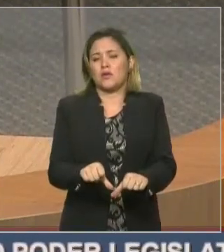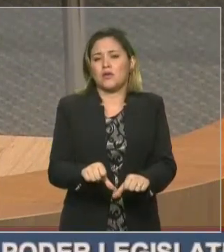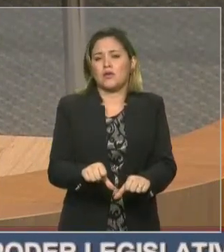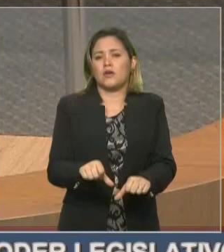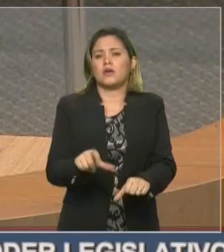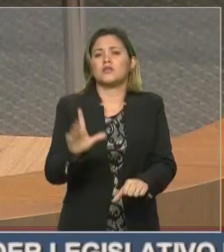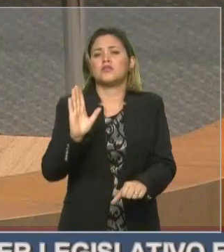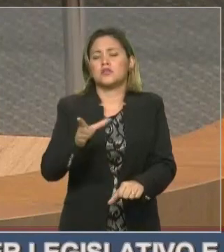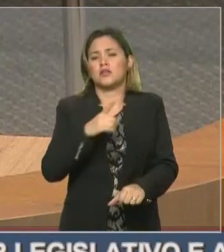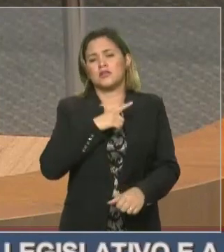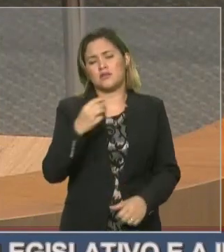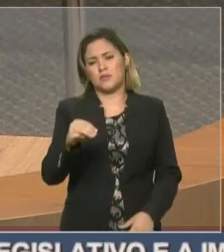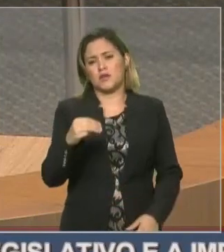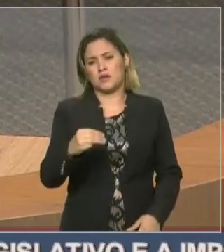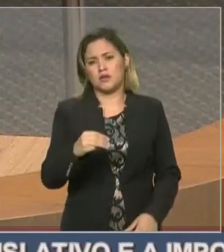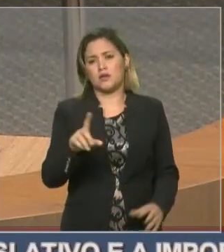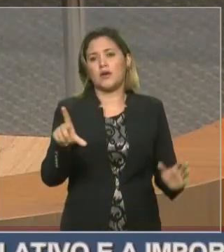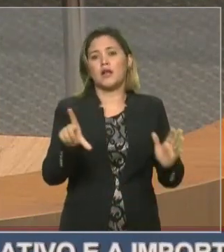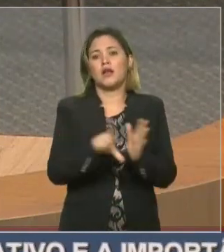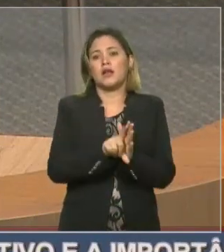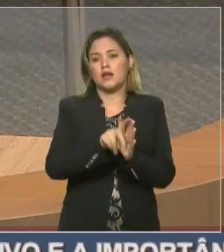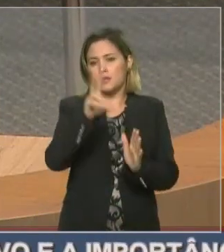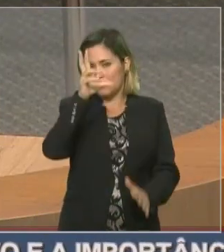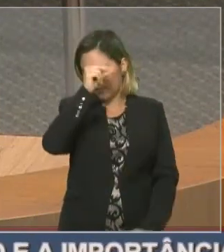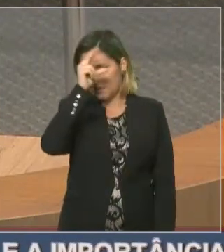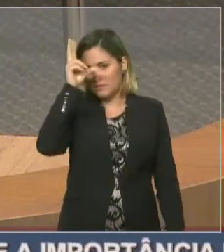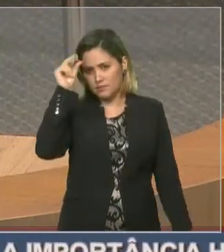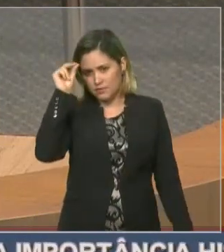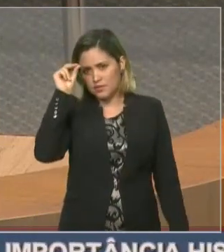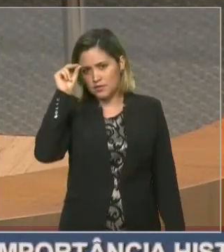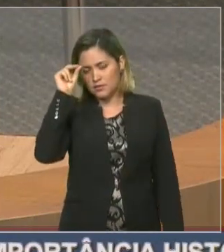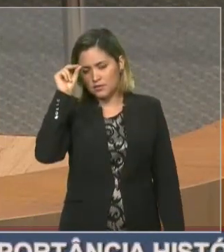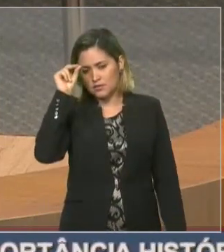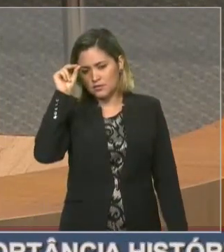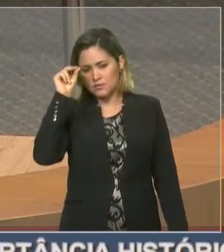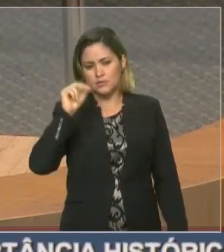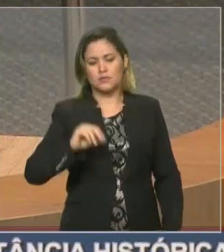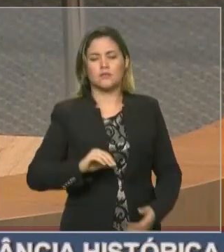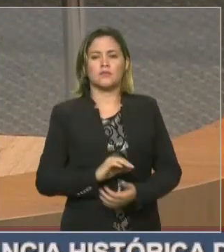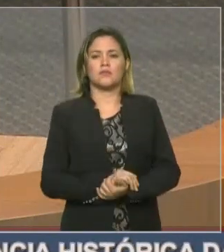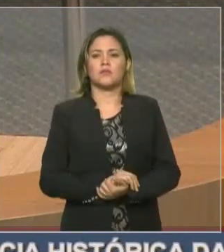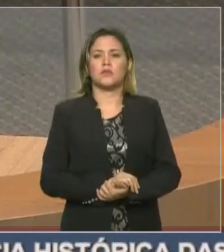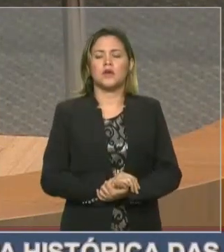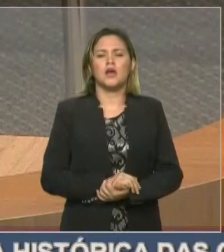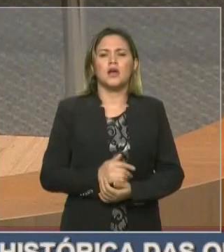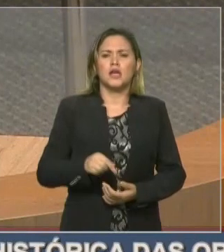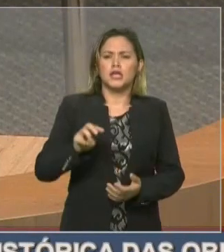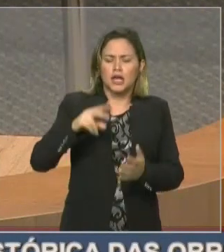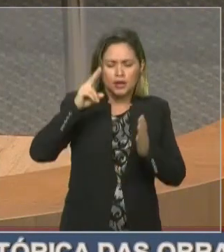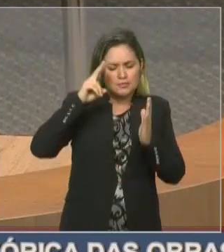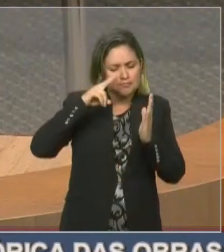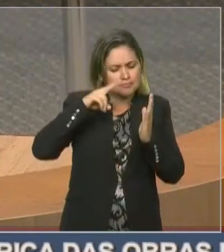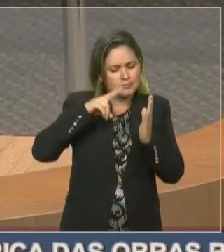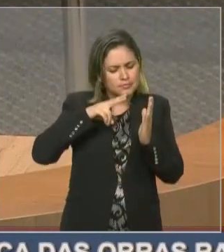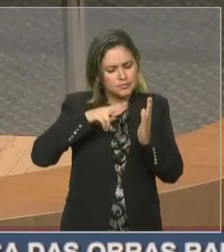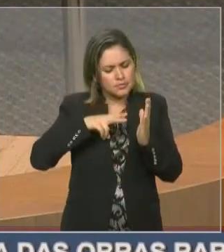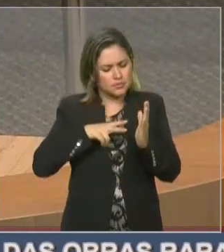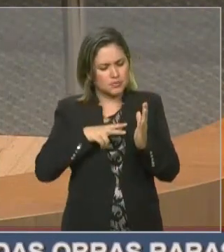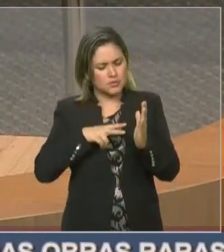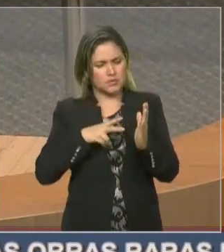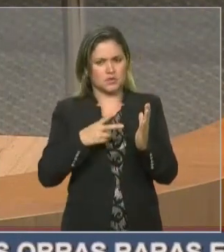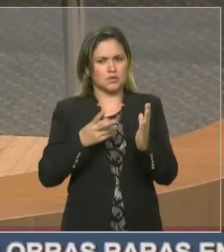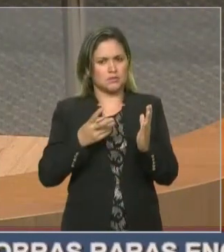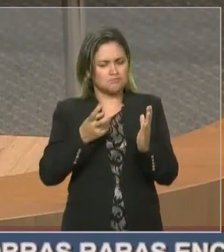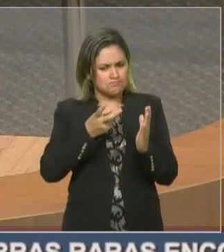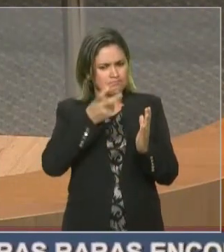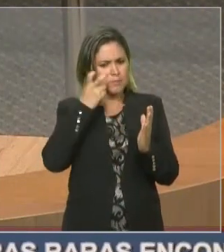prefeitos. Quem lê-la, com muito cuidado, com muito isso, vai ver que